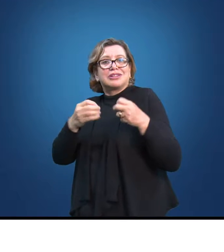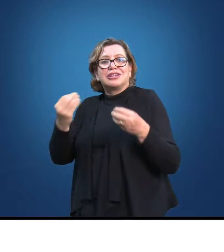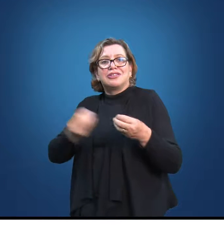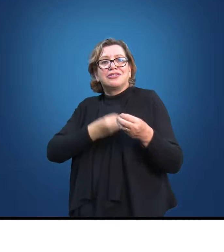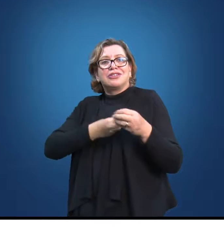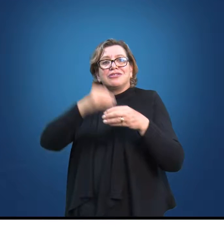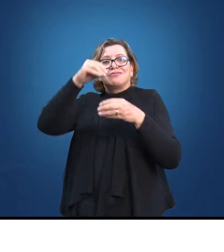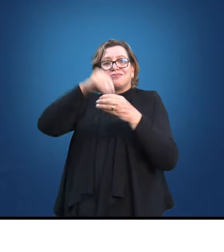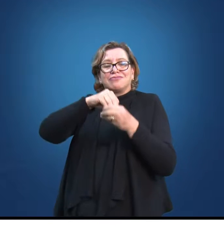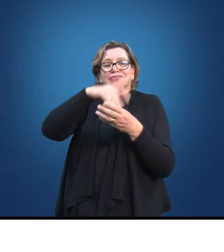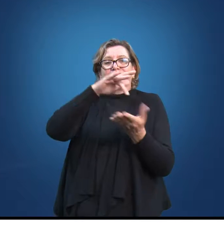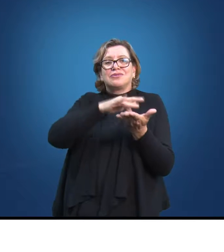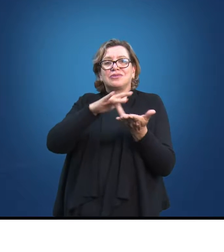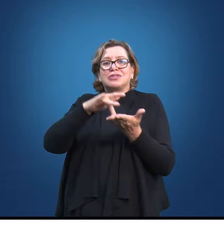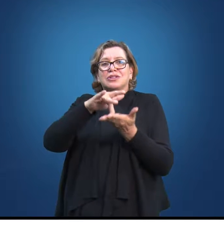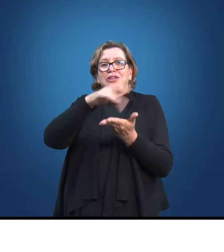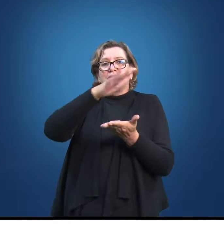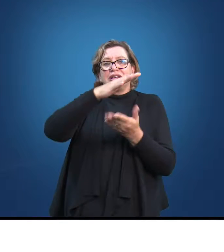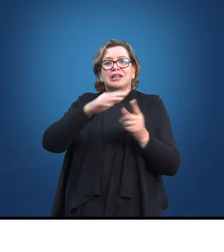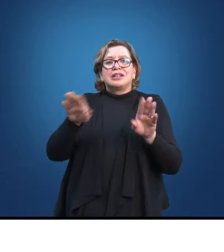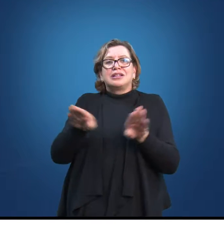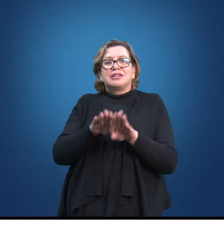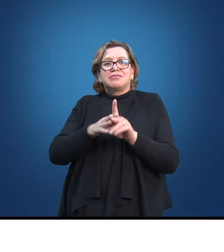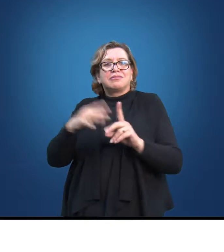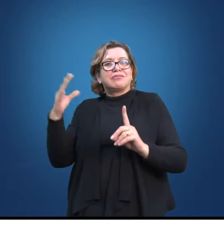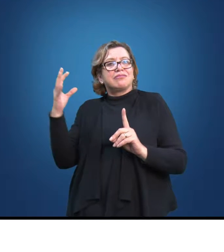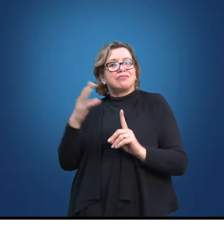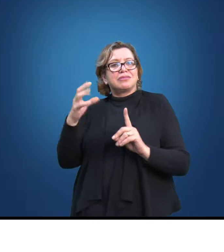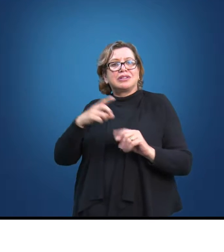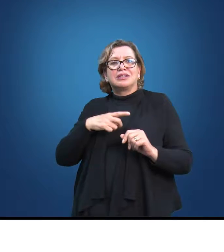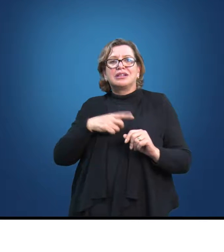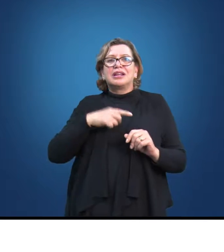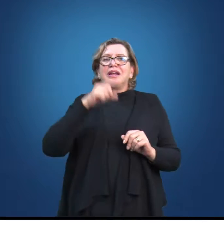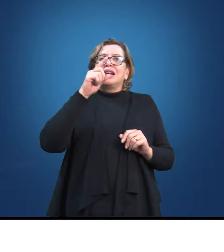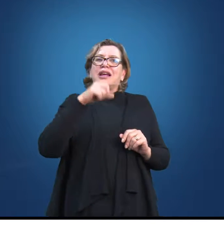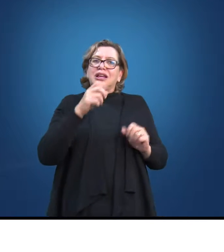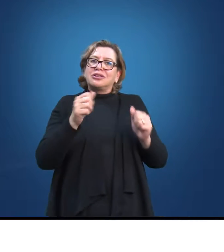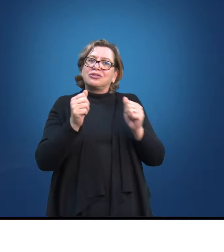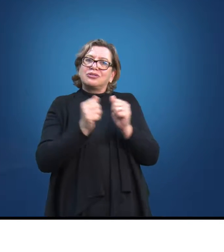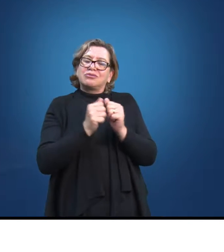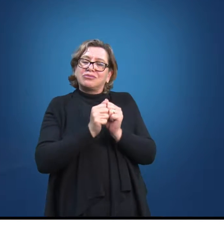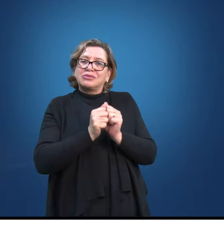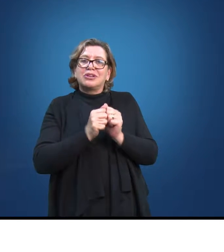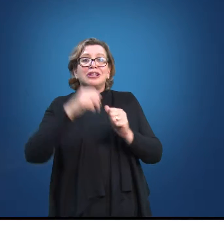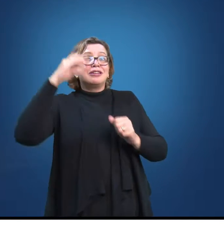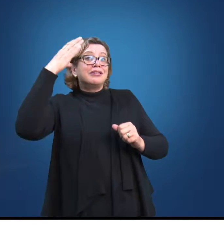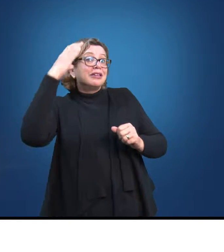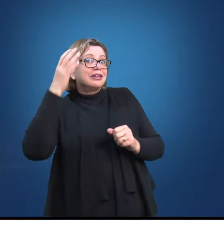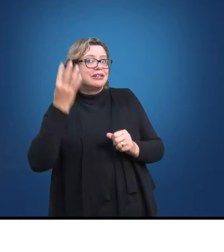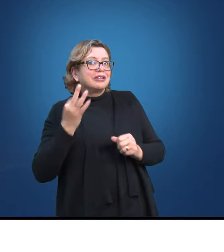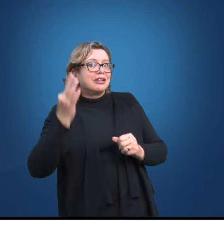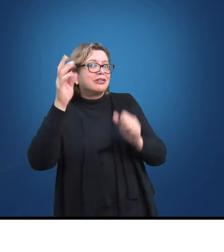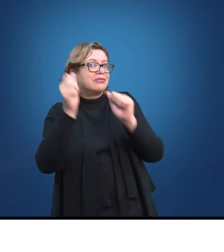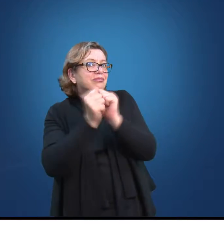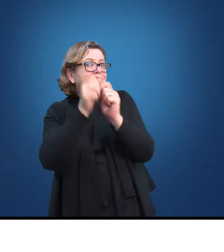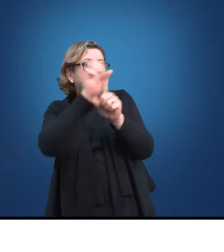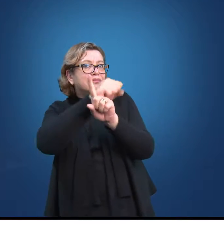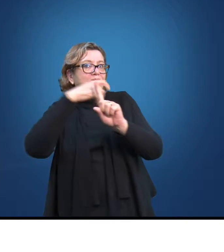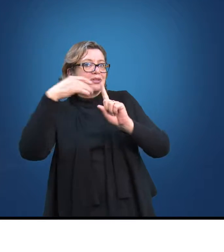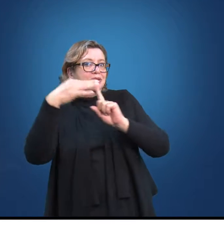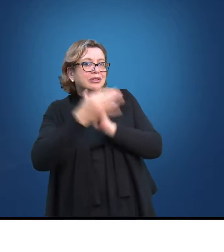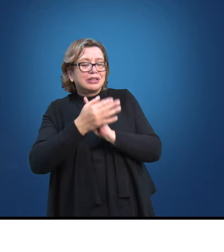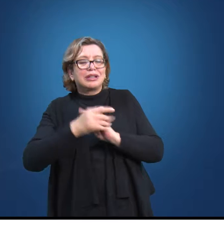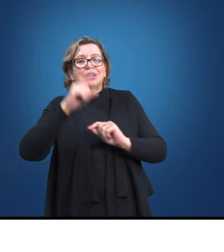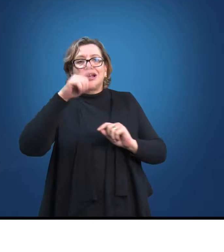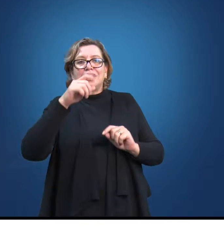ao outro, né? Um trabalho mútuo, digamos. É o enfoque da ciência, tecnologia e sociedade. É isso mesmo que você está falando, né? A